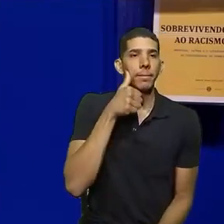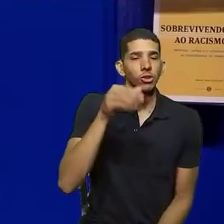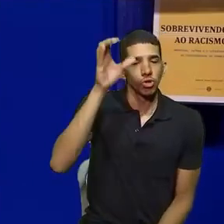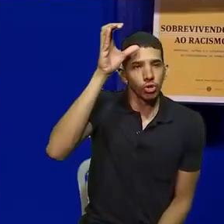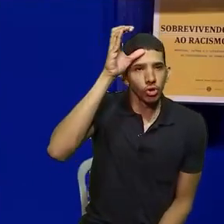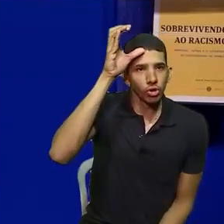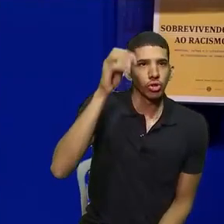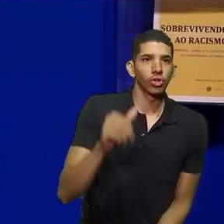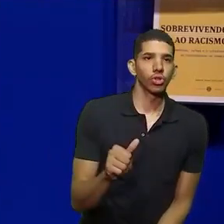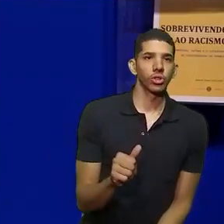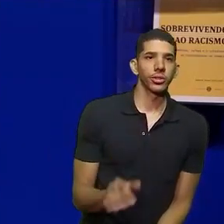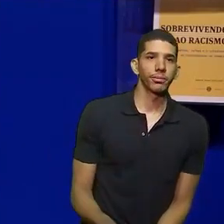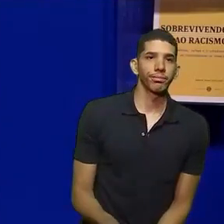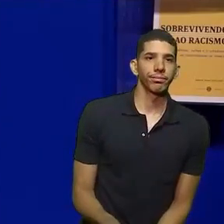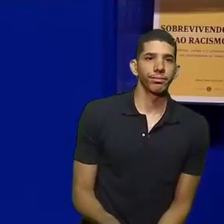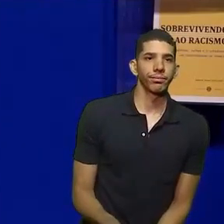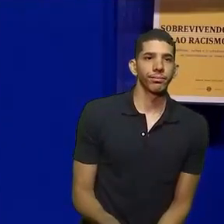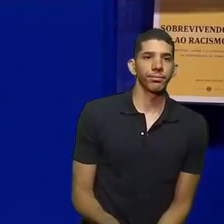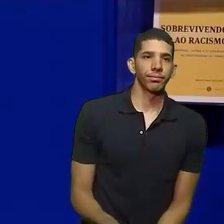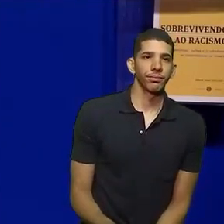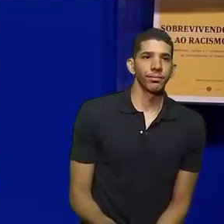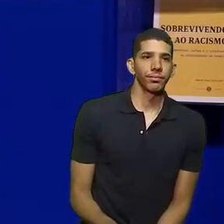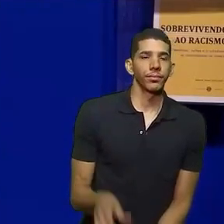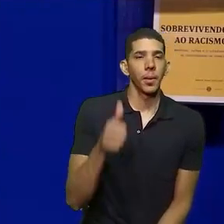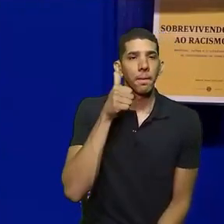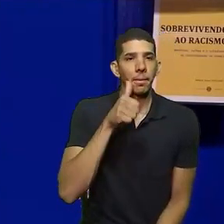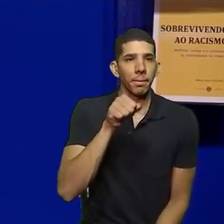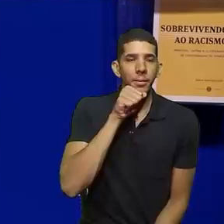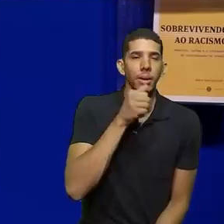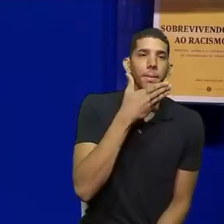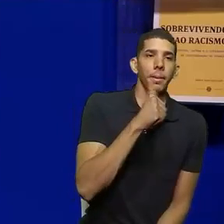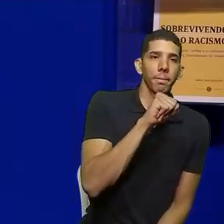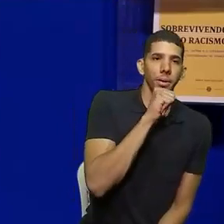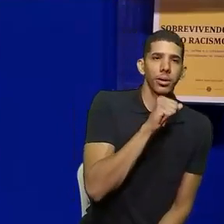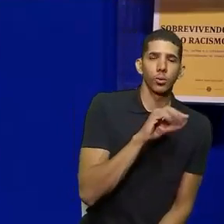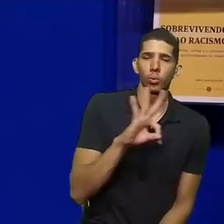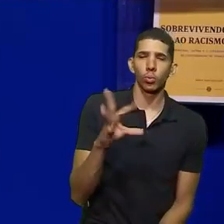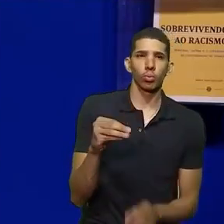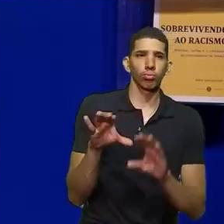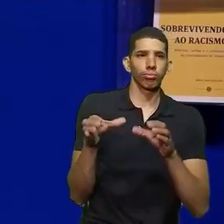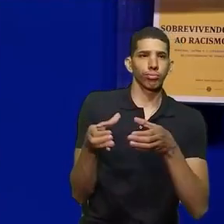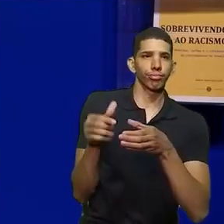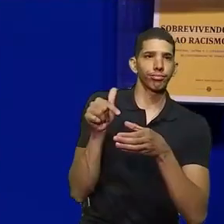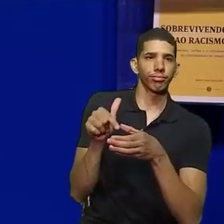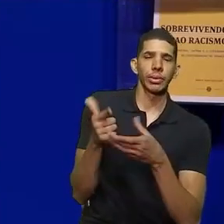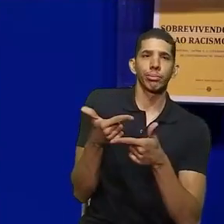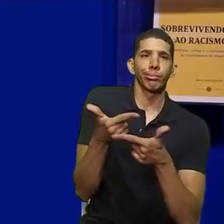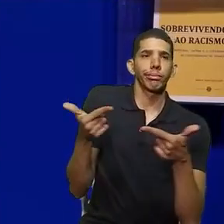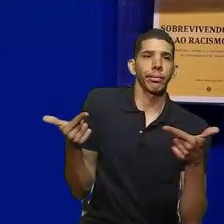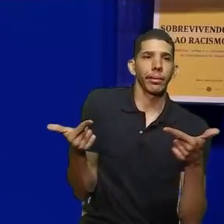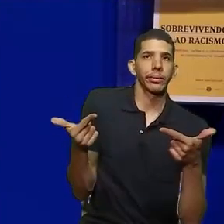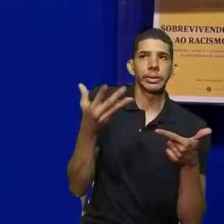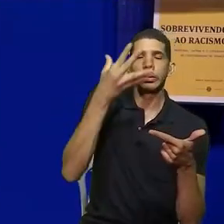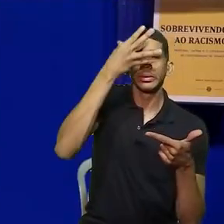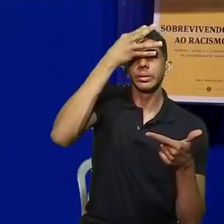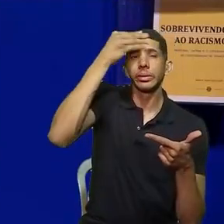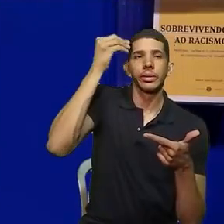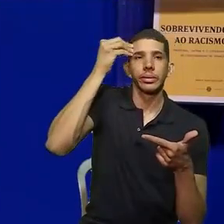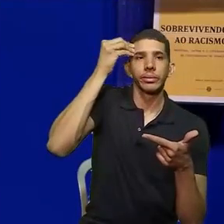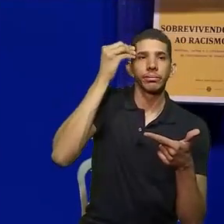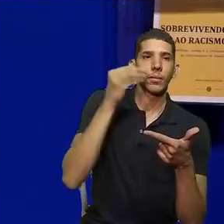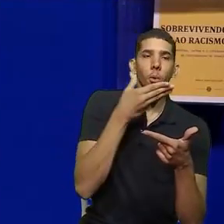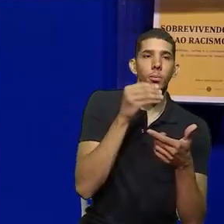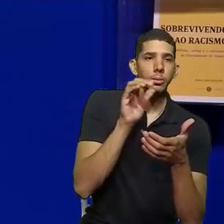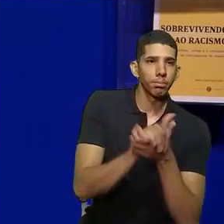Zute, Maria do Quartinho, seu pai, sua mãe, Dona Jaci, de quem não tem quase lembranças, seu esposo e,